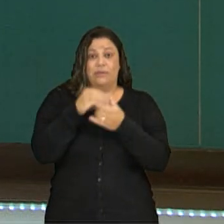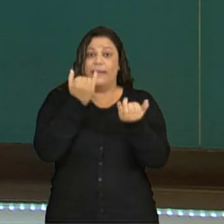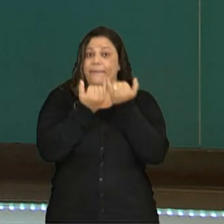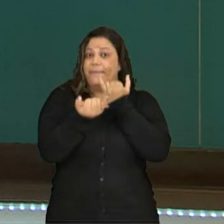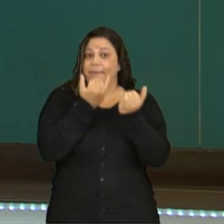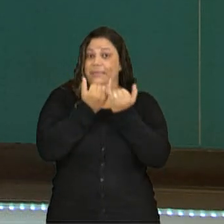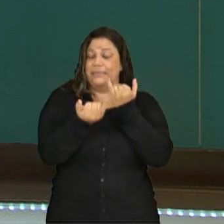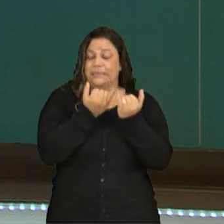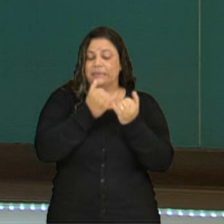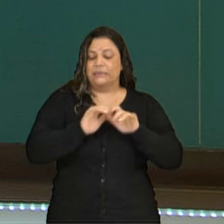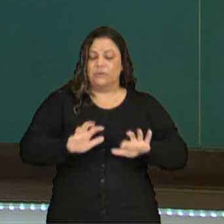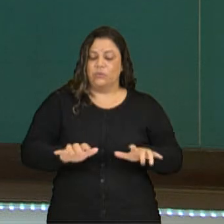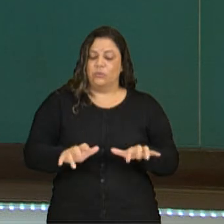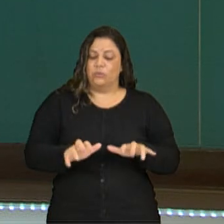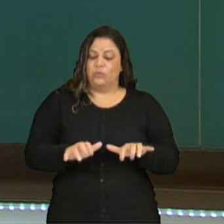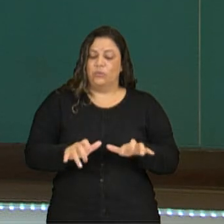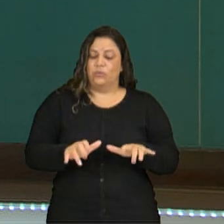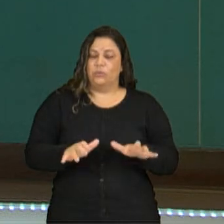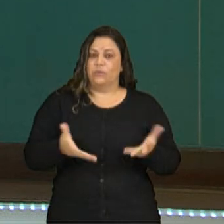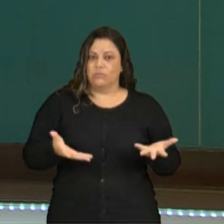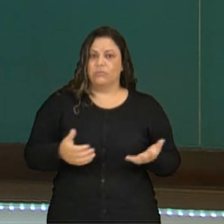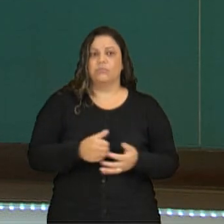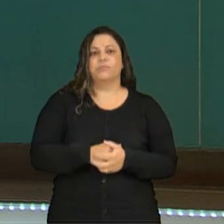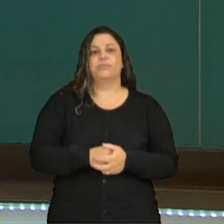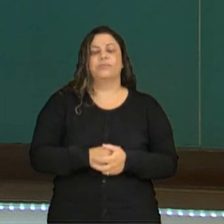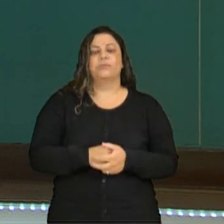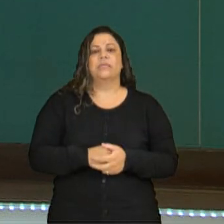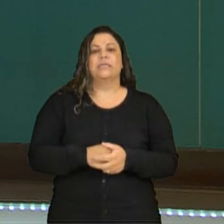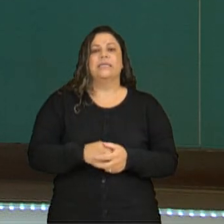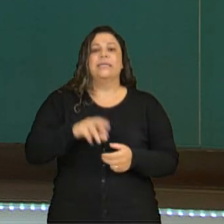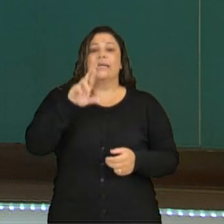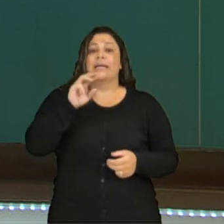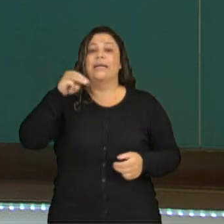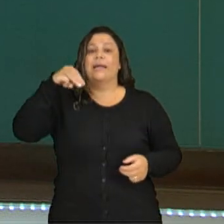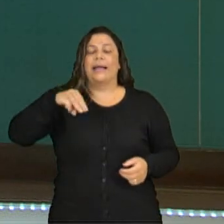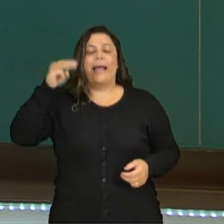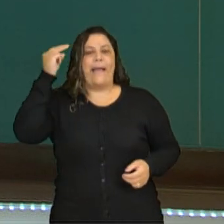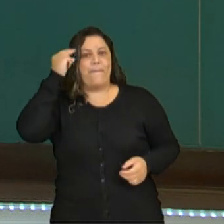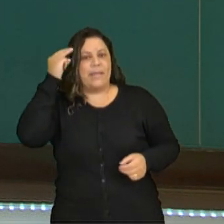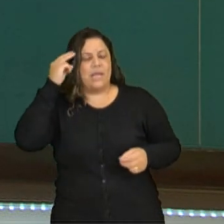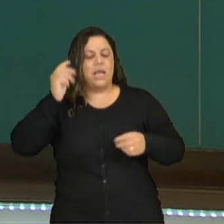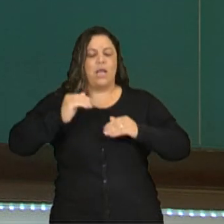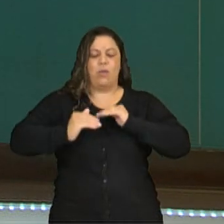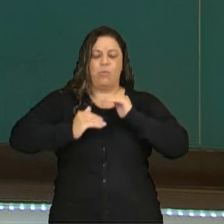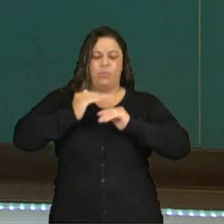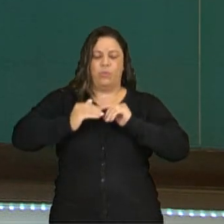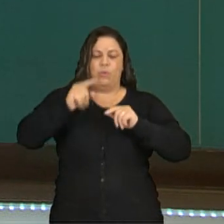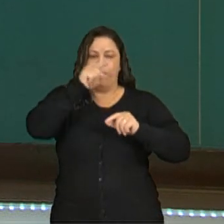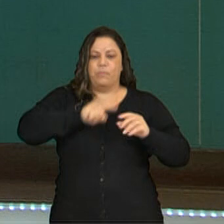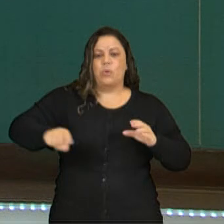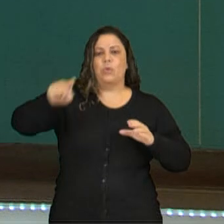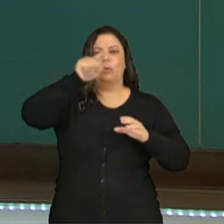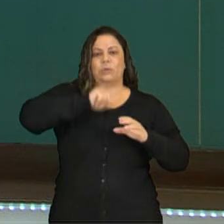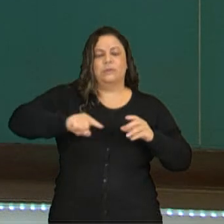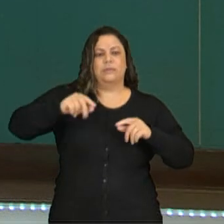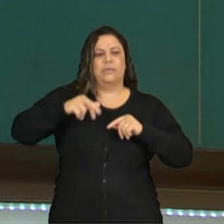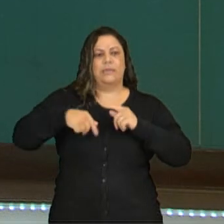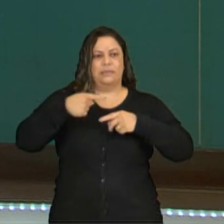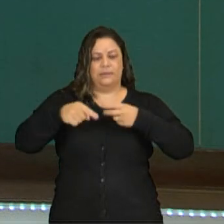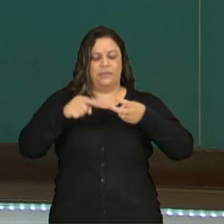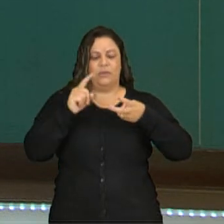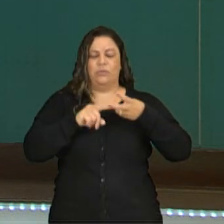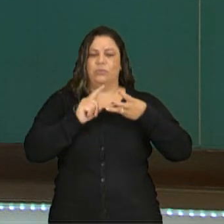Então, o que nós temos? Nós temos memória RAM, nós temos um processador ali dentro e temos